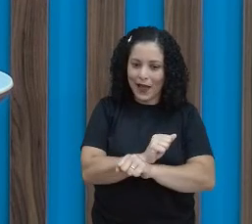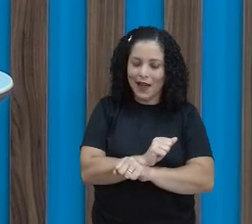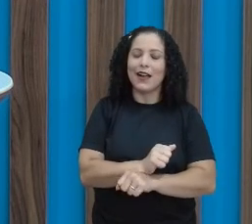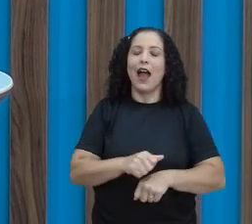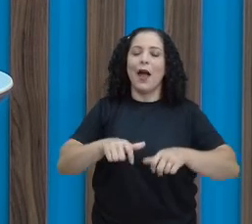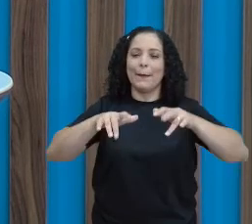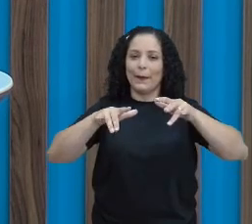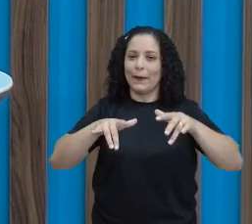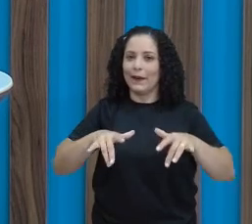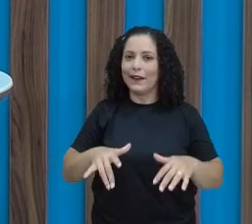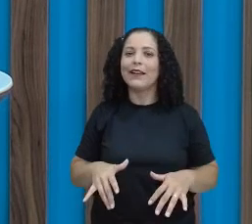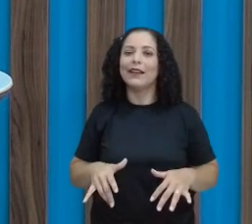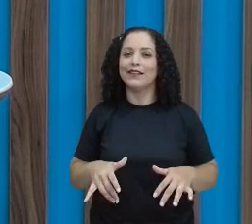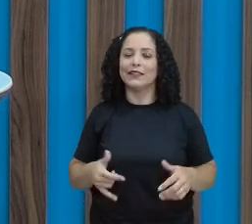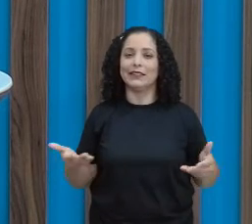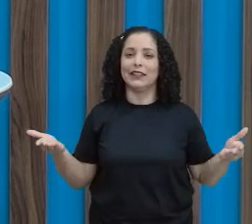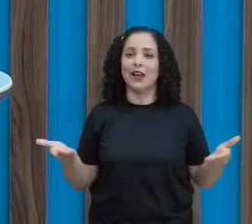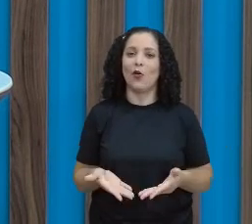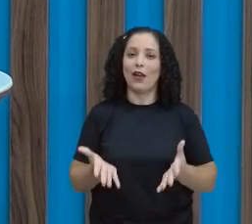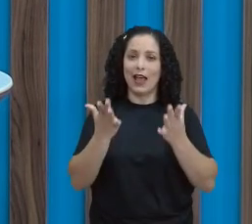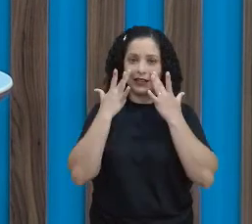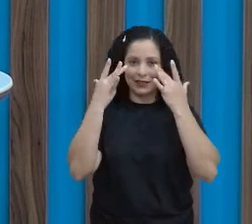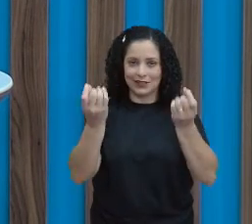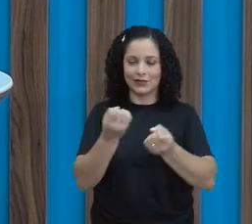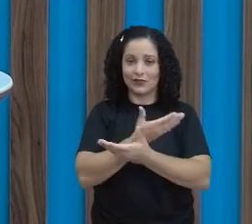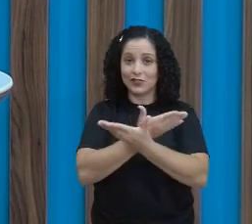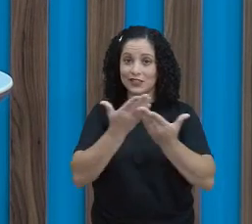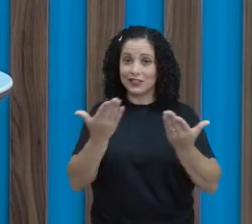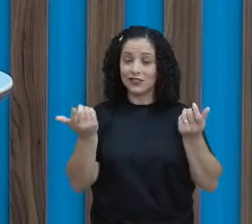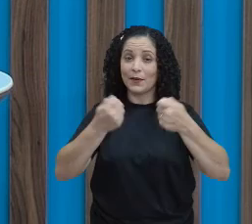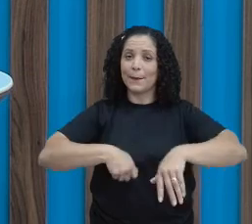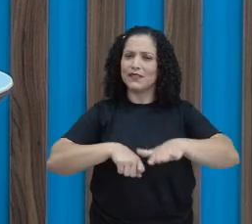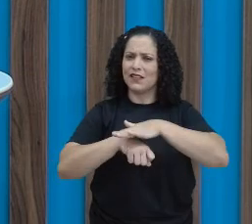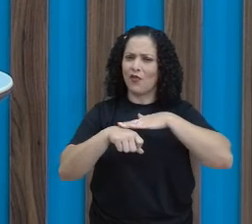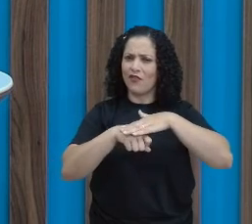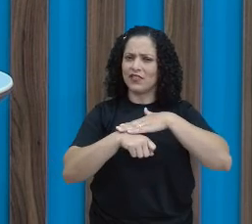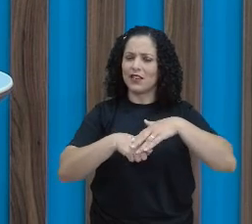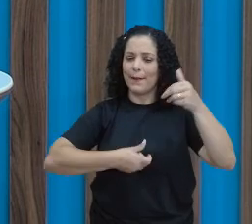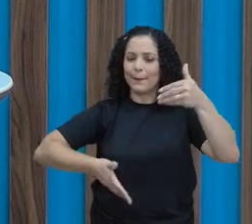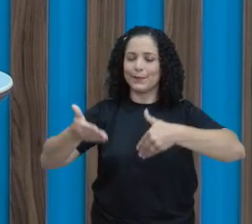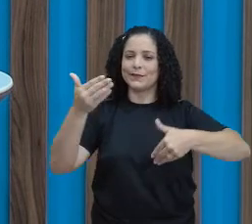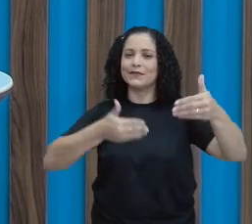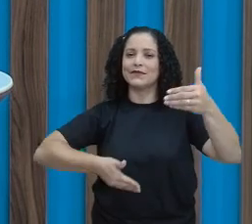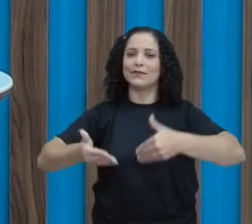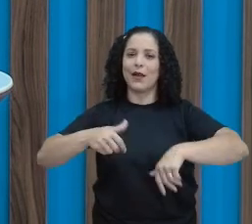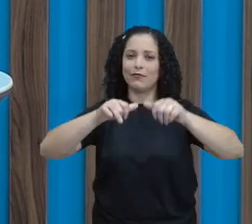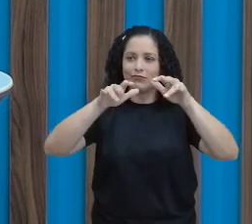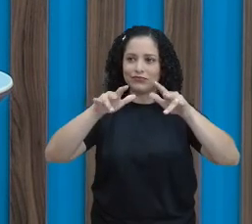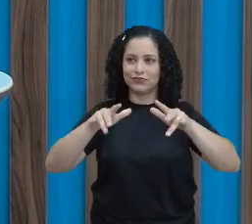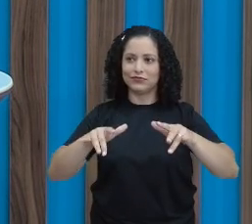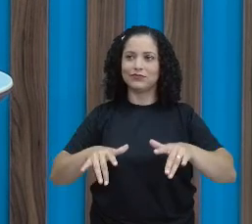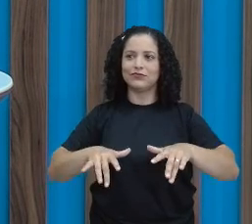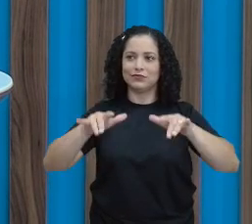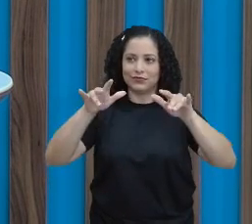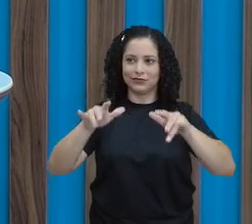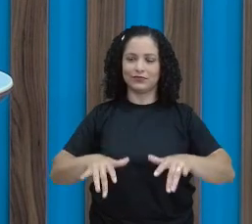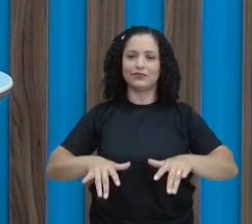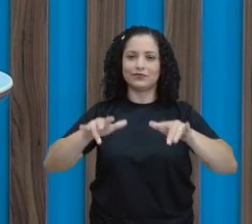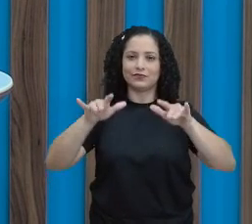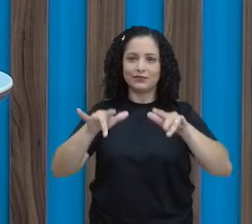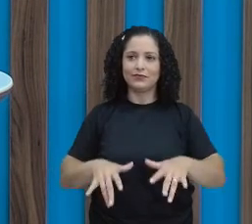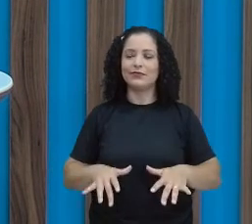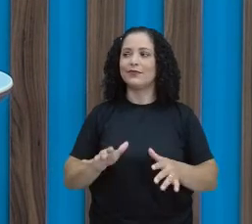nossa conversa. E aqui eu quero chamar a atenção de vocês, é preciso conversar com a gente, pessoal, né? E aí, em relação